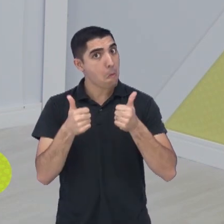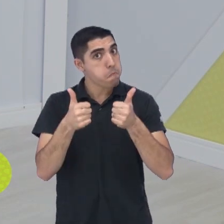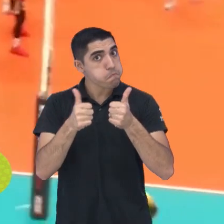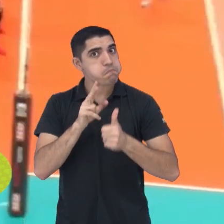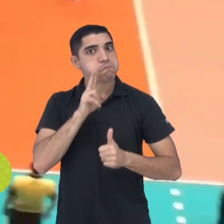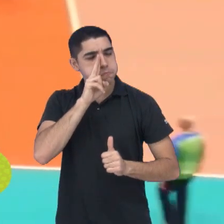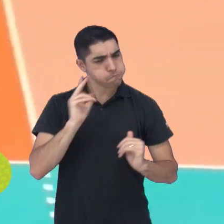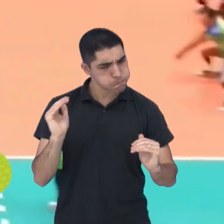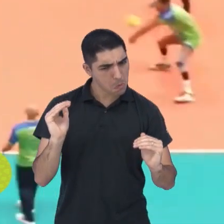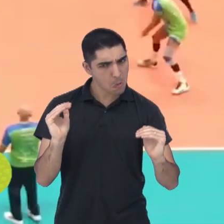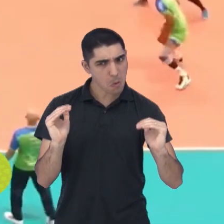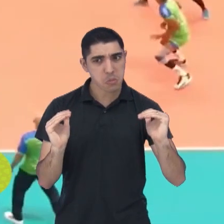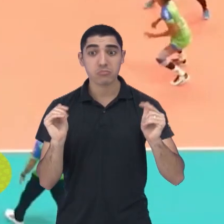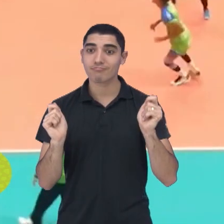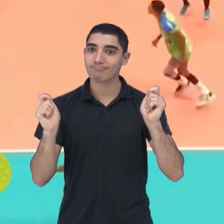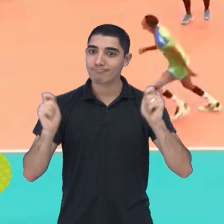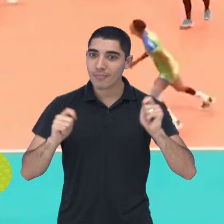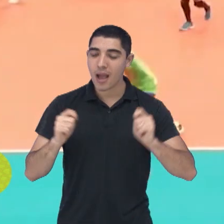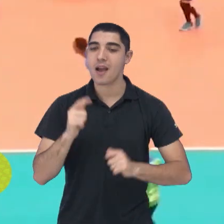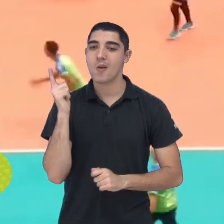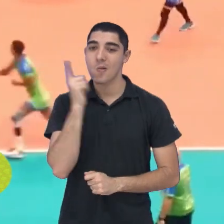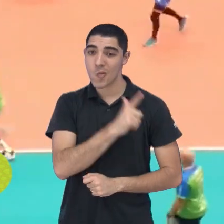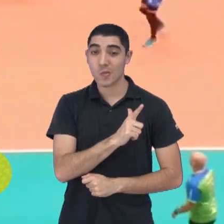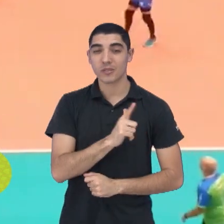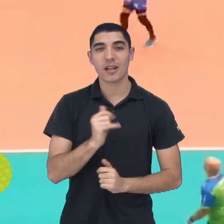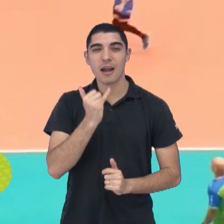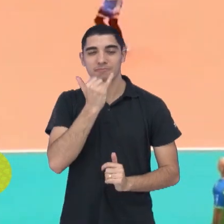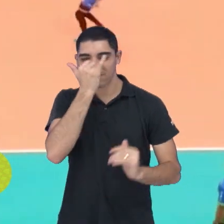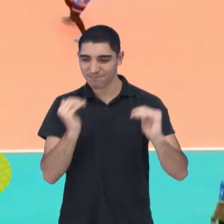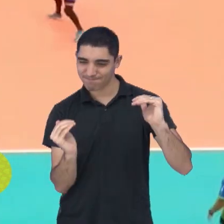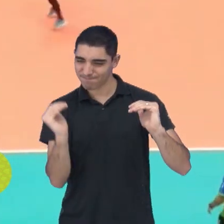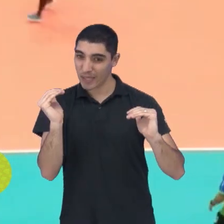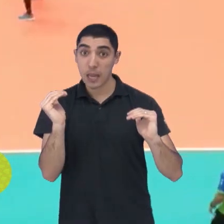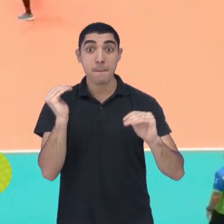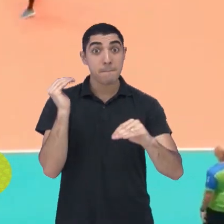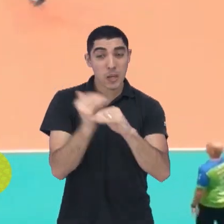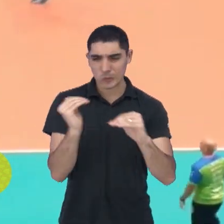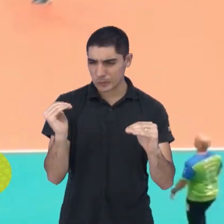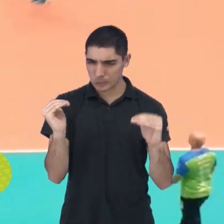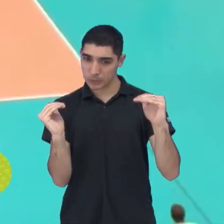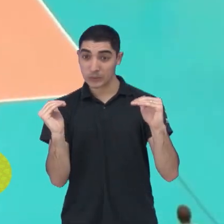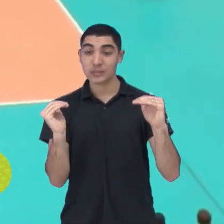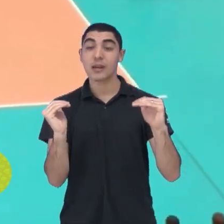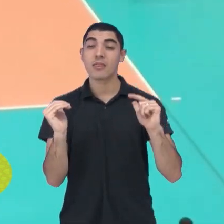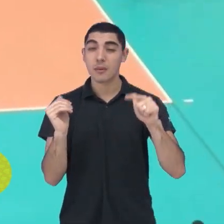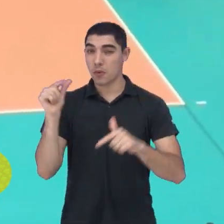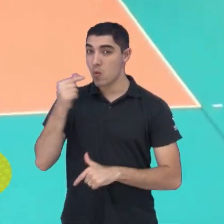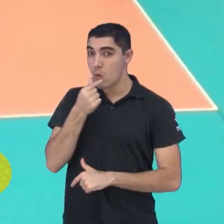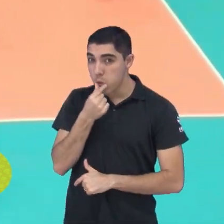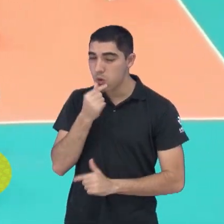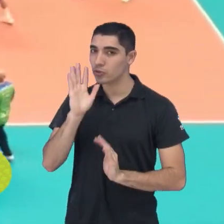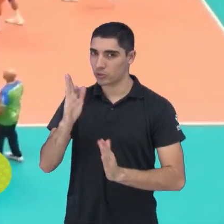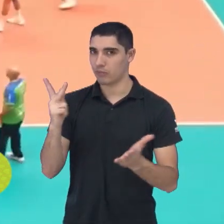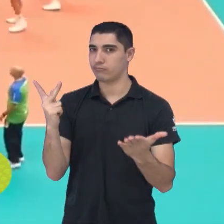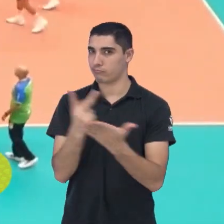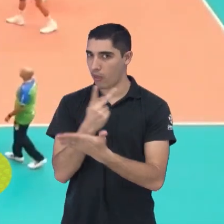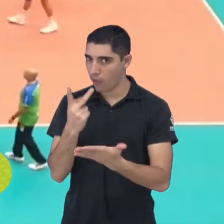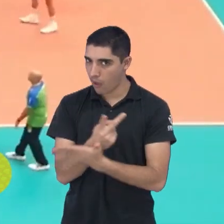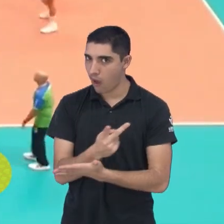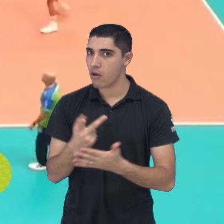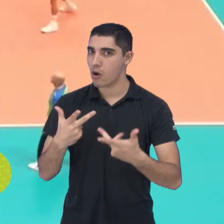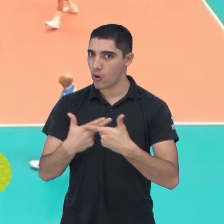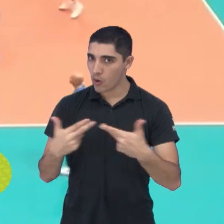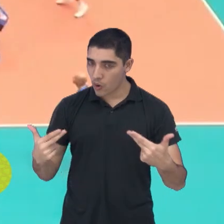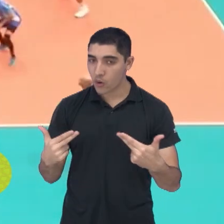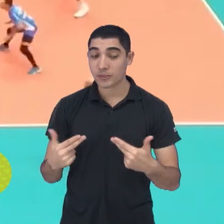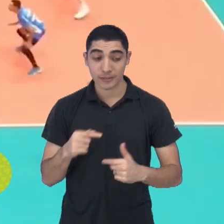jogo bem demais, começou vencendo, tomou a virada, empatou a partida, teve erro de arbitragem contra o São José, que